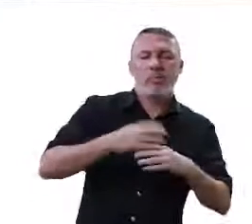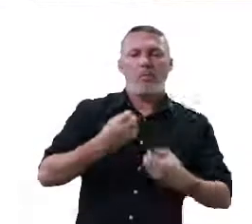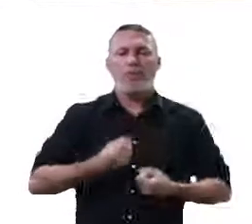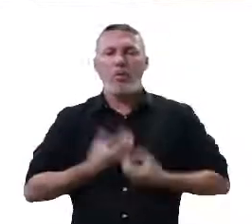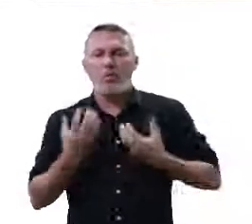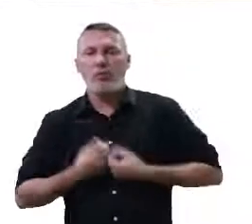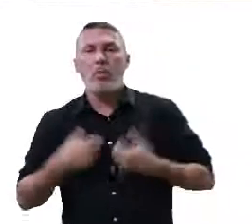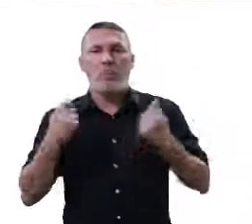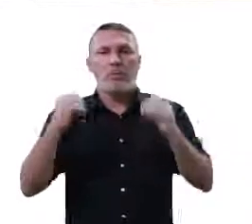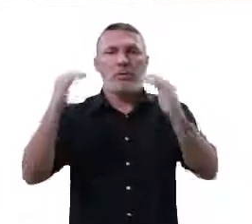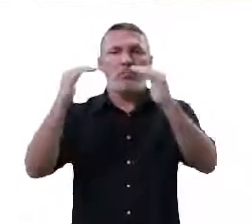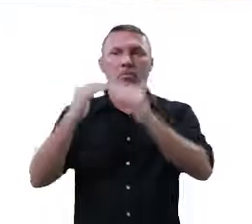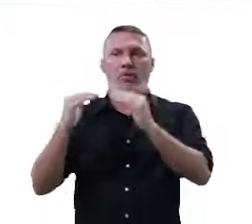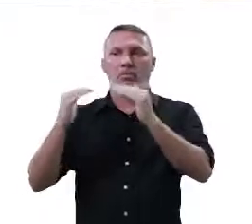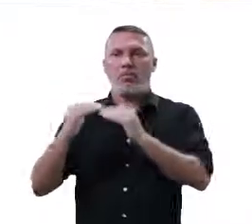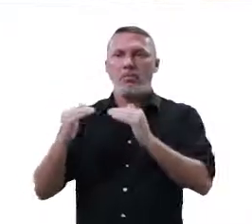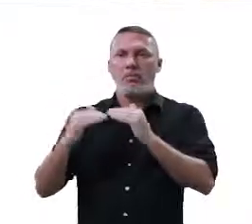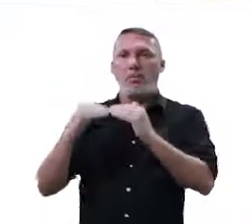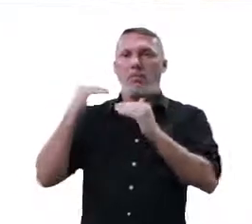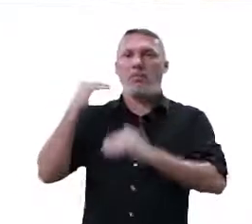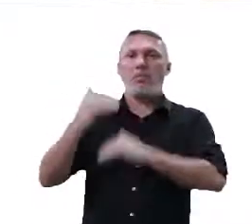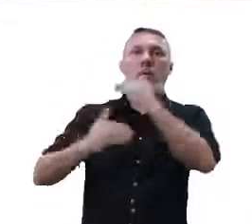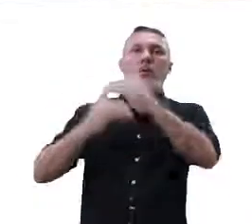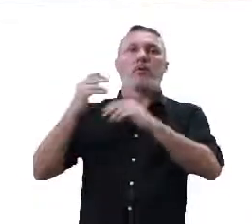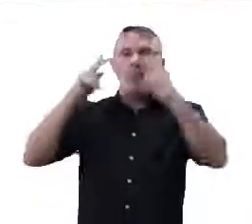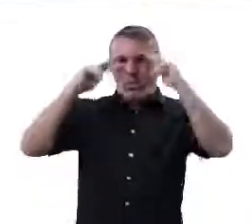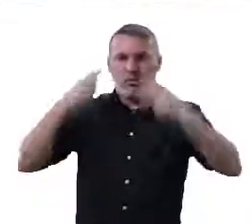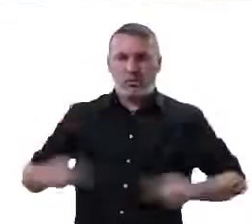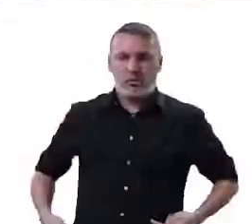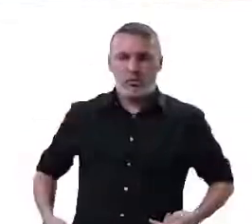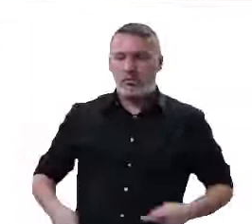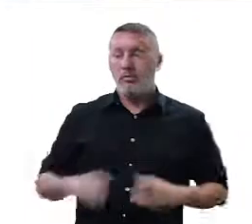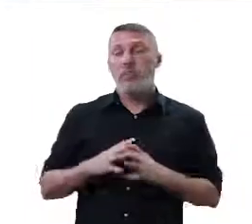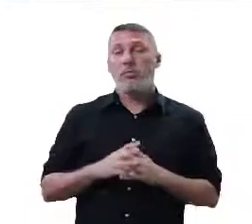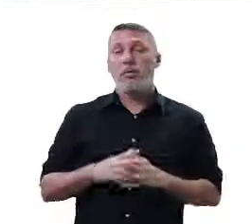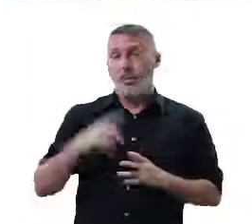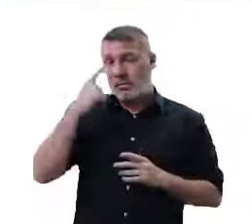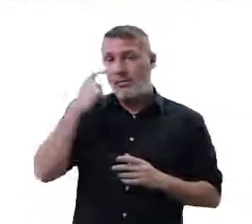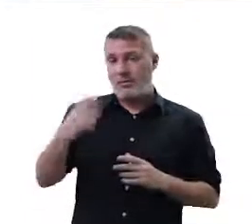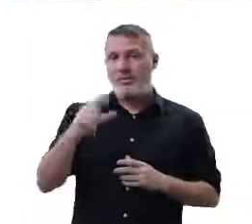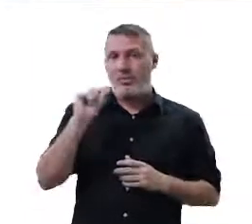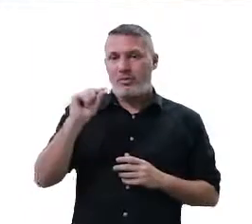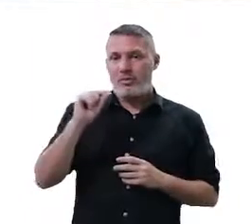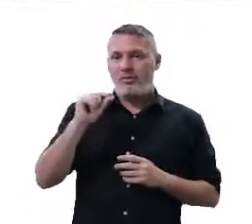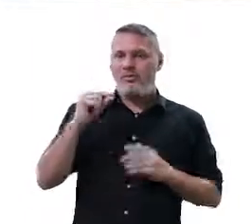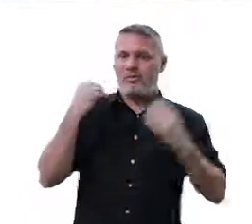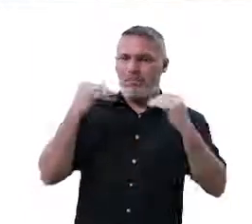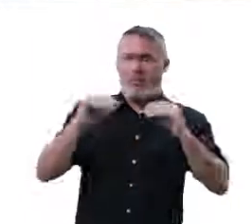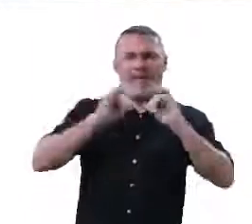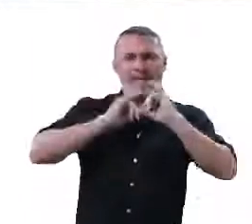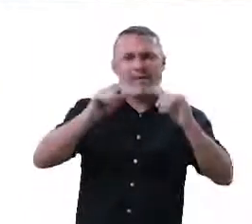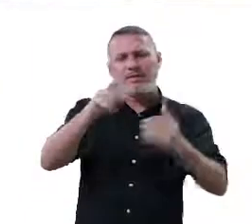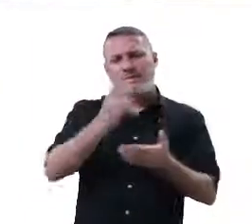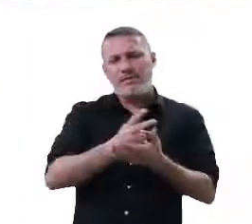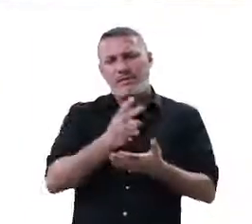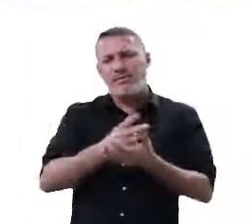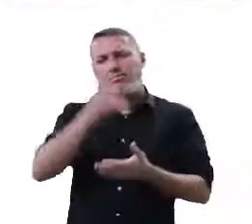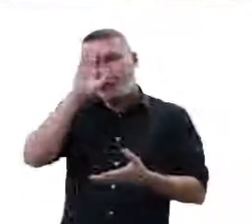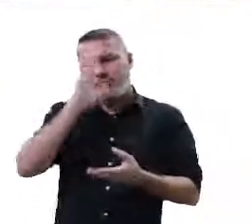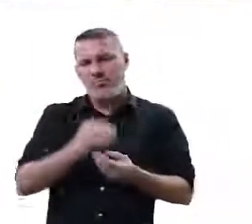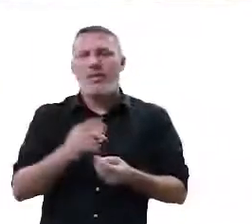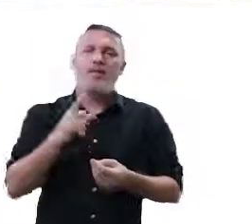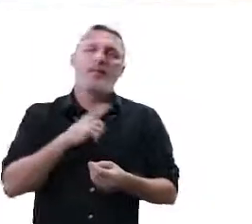seja compatível com o progresso humano, né? É interessante que o que a gente coloca o tempo inteiro